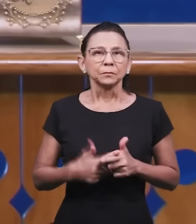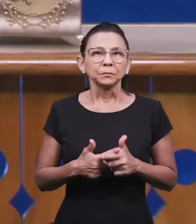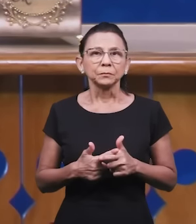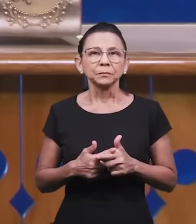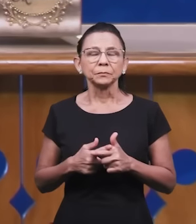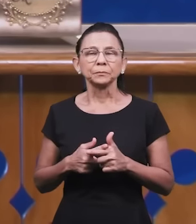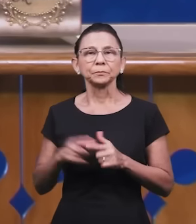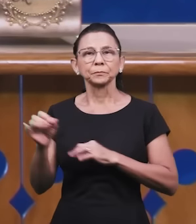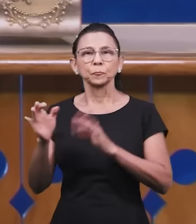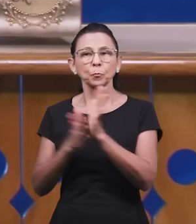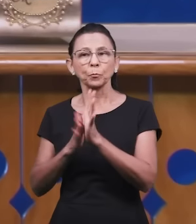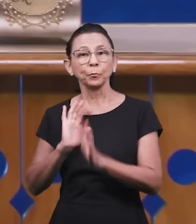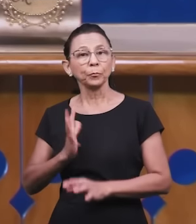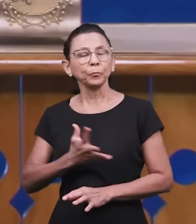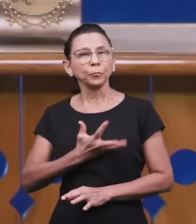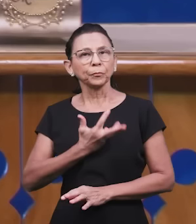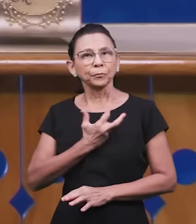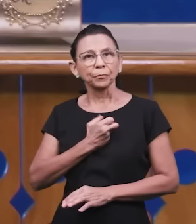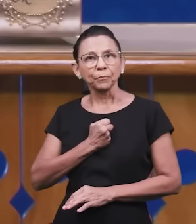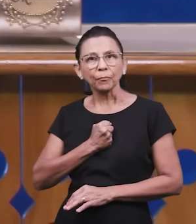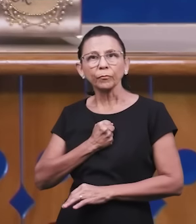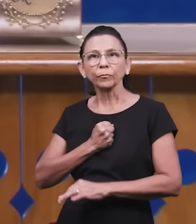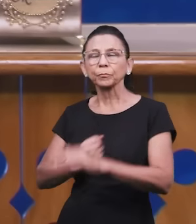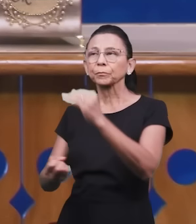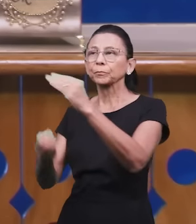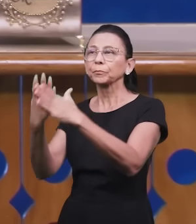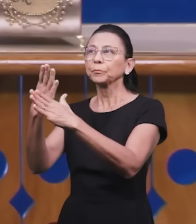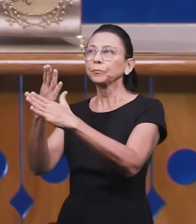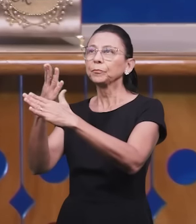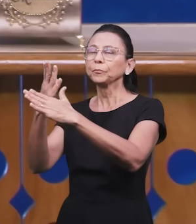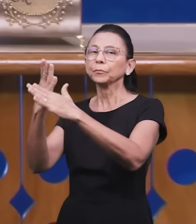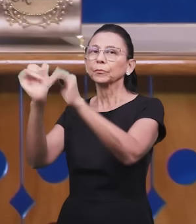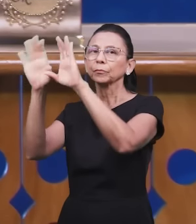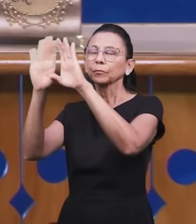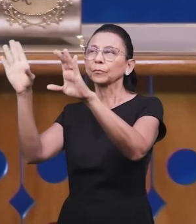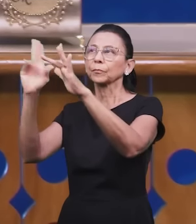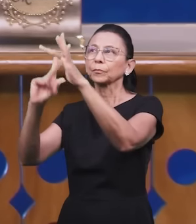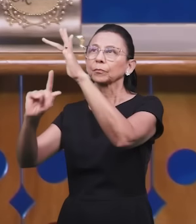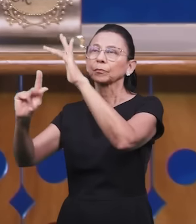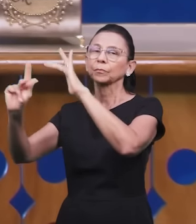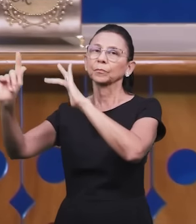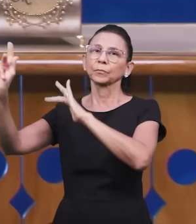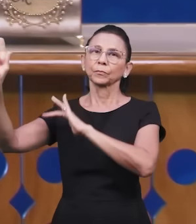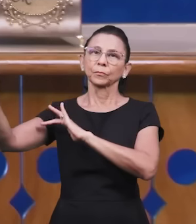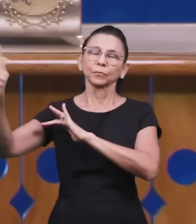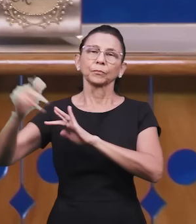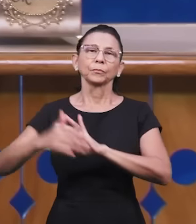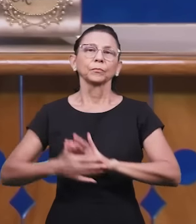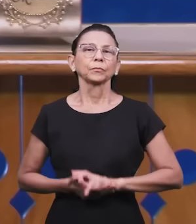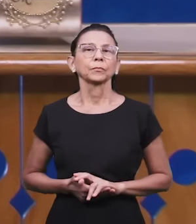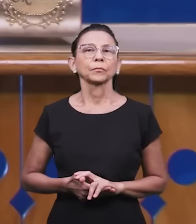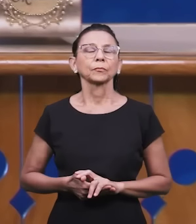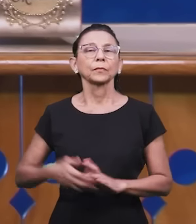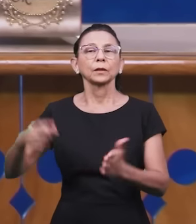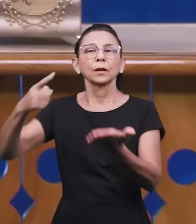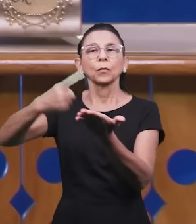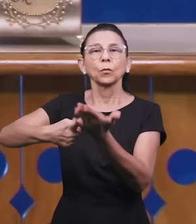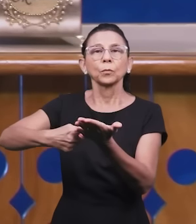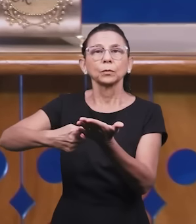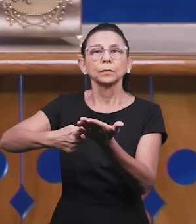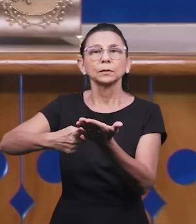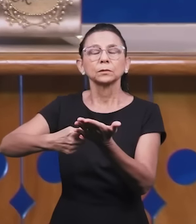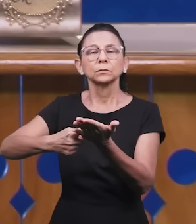um projeto de salvação foi estabelecido desde a eternidade, e esse projeto está estabelecido no sangue. É